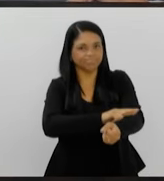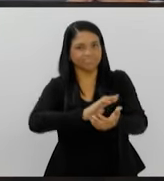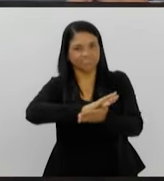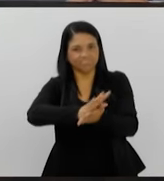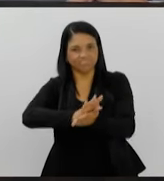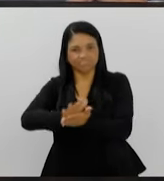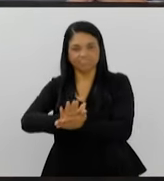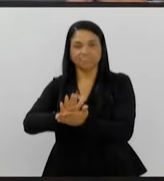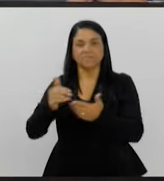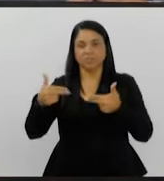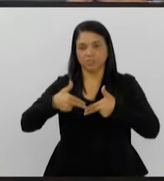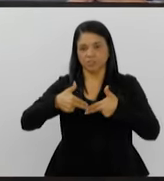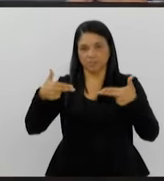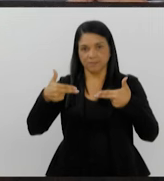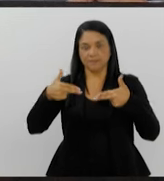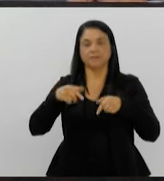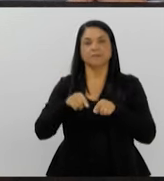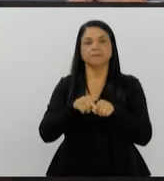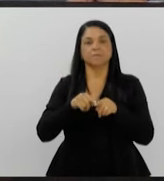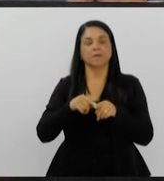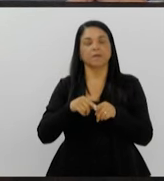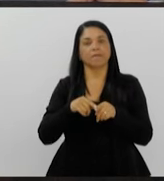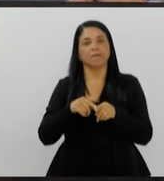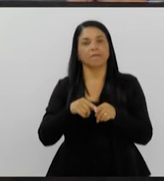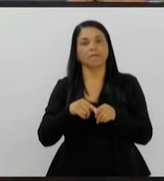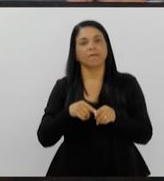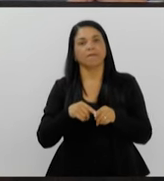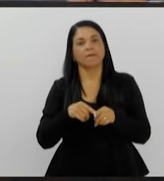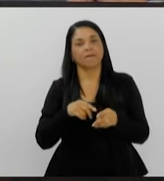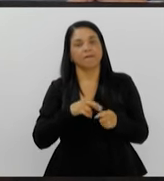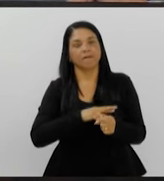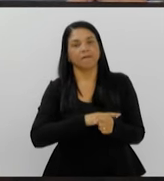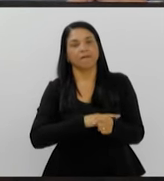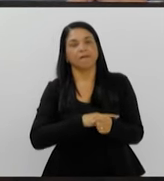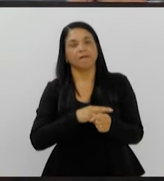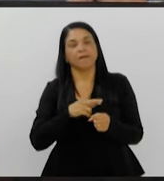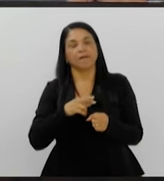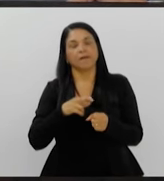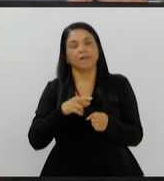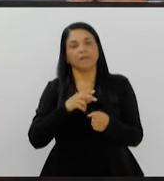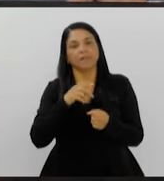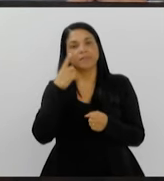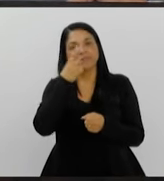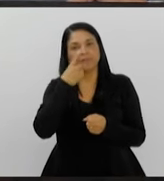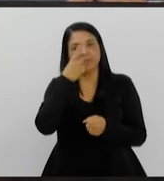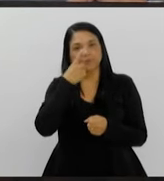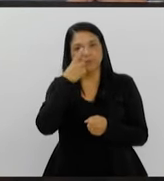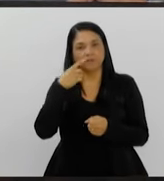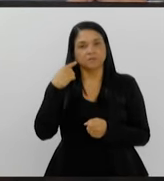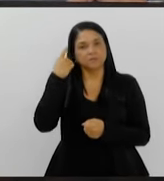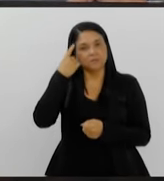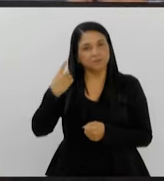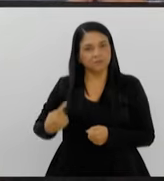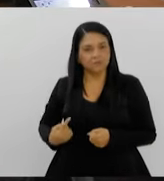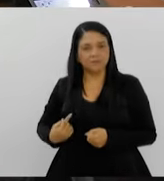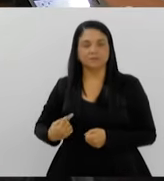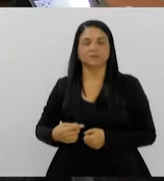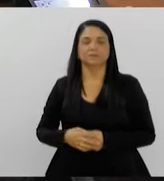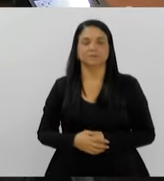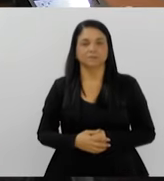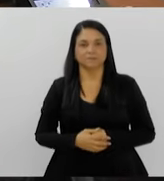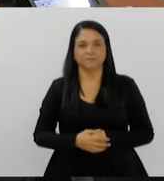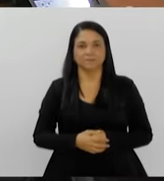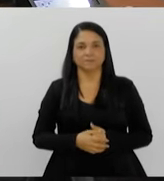cor etnia religião e procedência Nacional Deputado Dan deputada Dani balb por favor